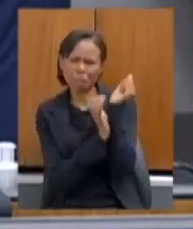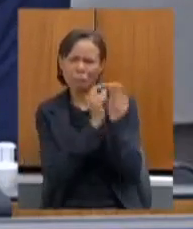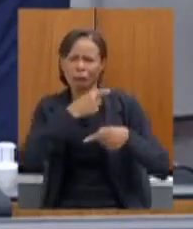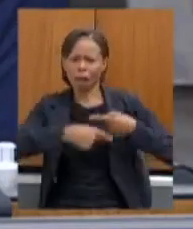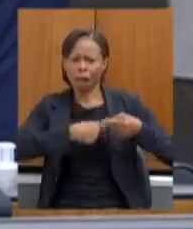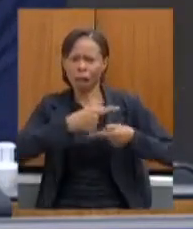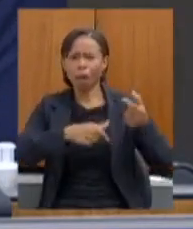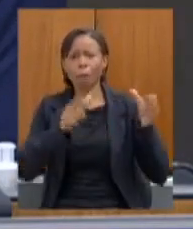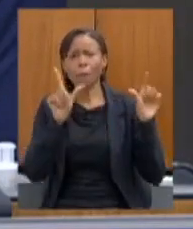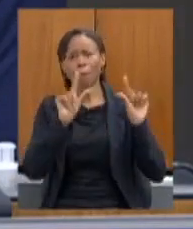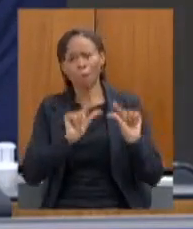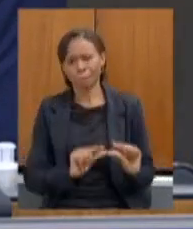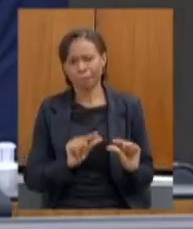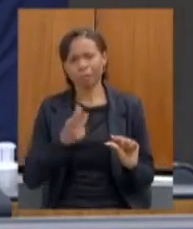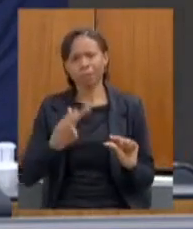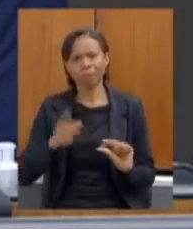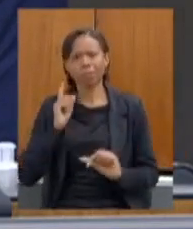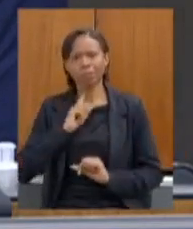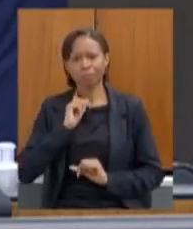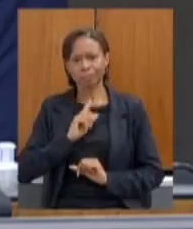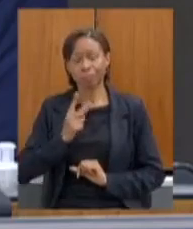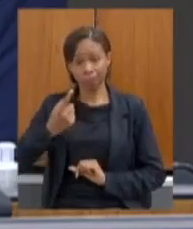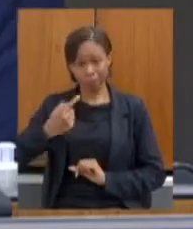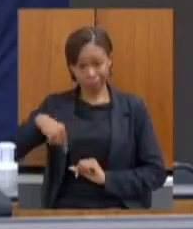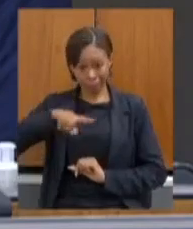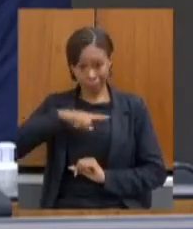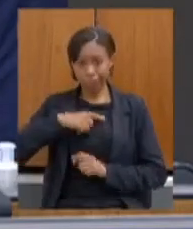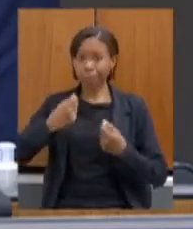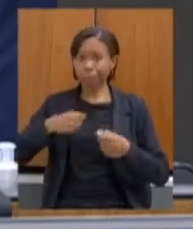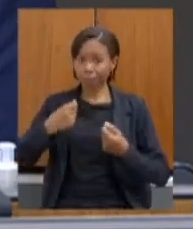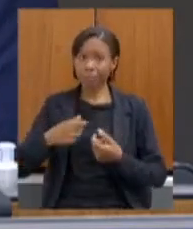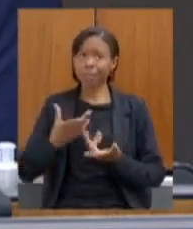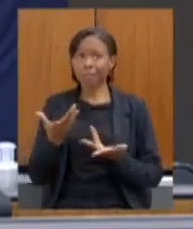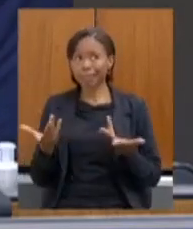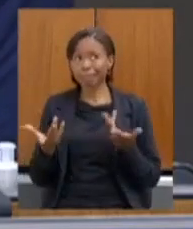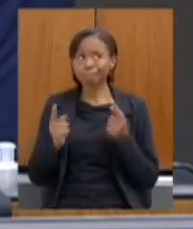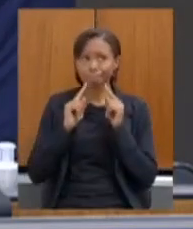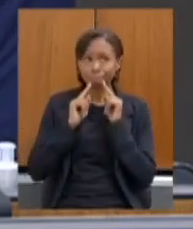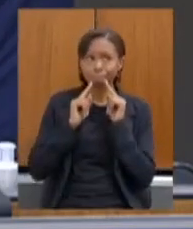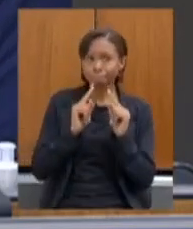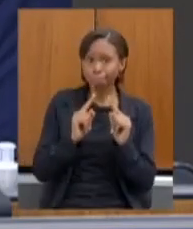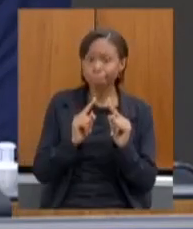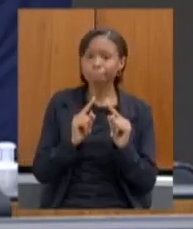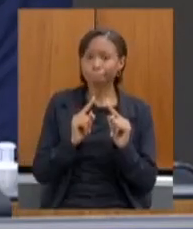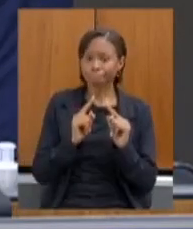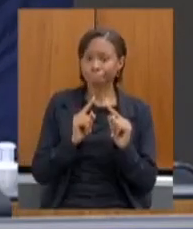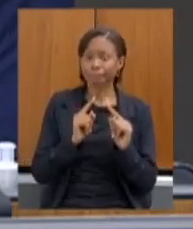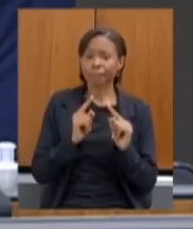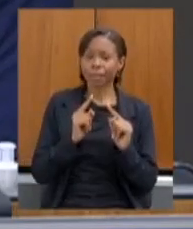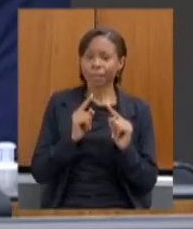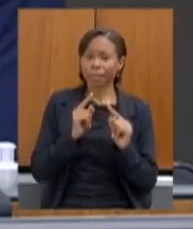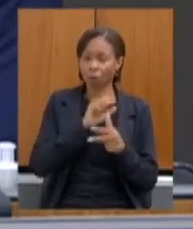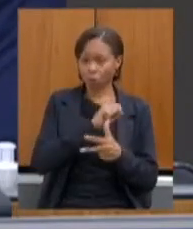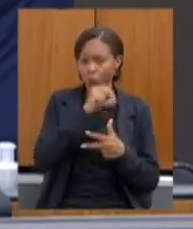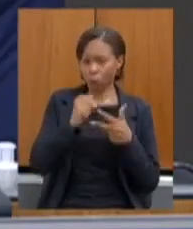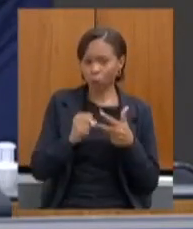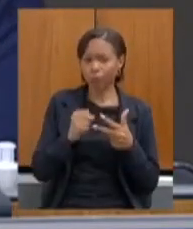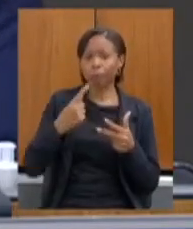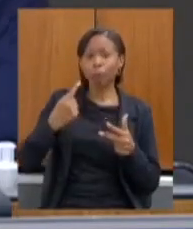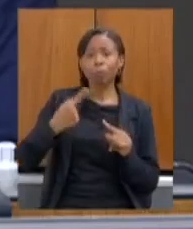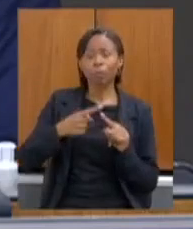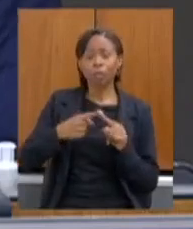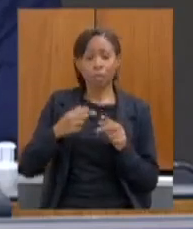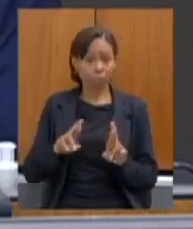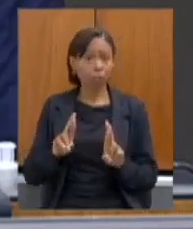tem que fazer uma autocrítica, digamos assim, ao poder público. Nós temos uma função fundamental, que